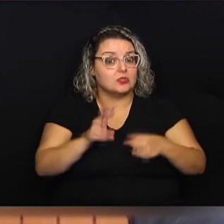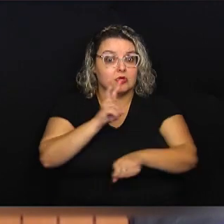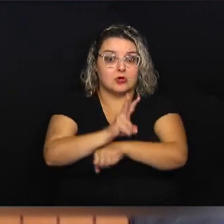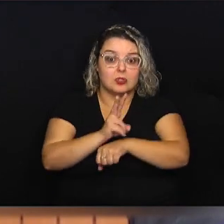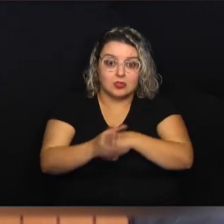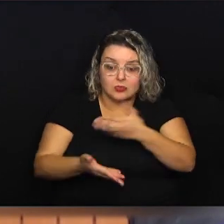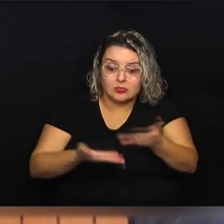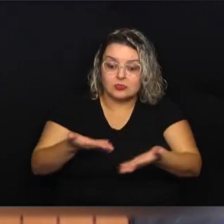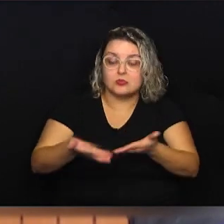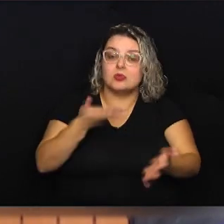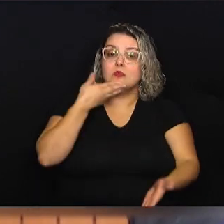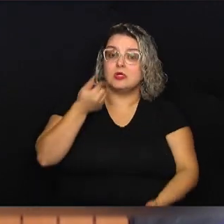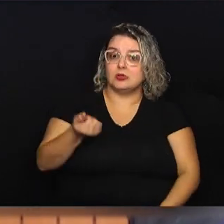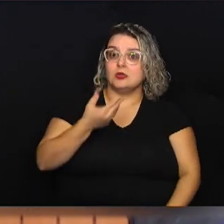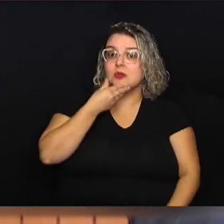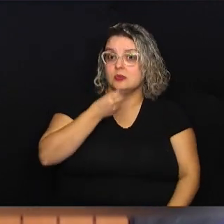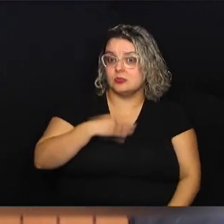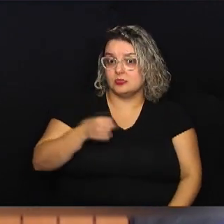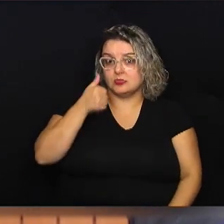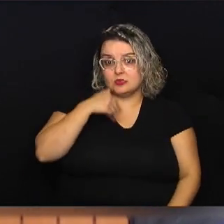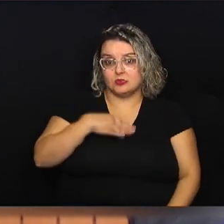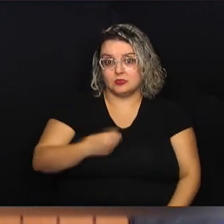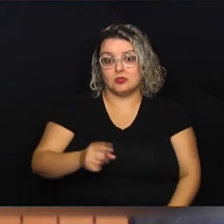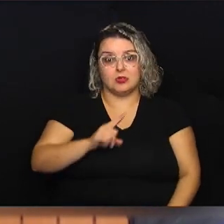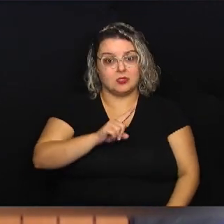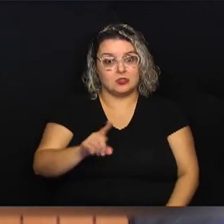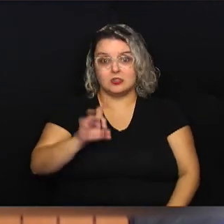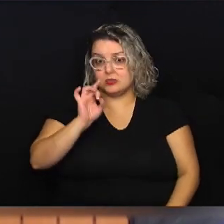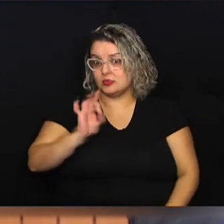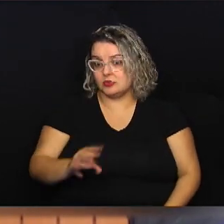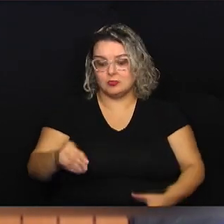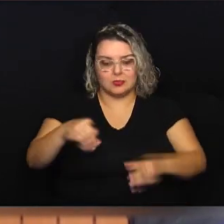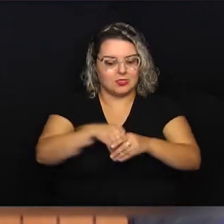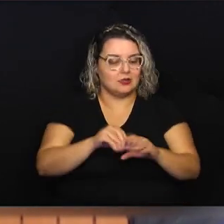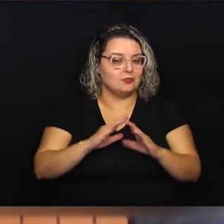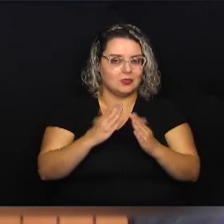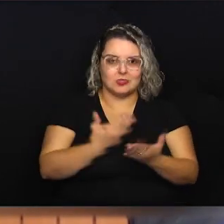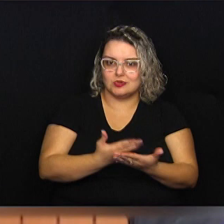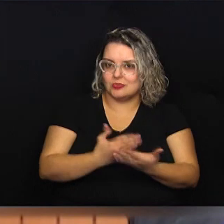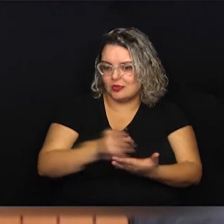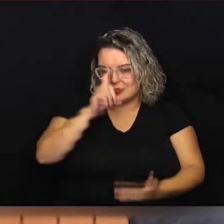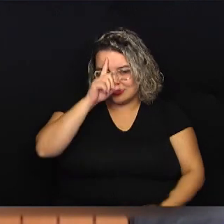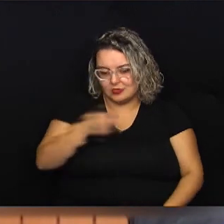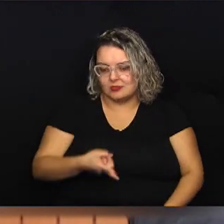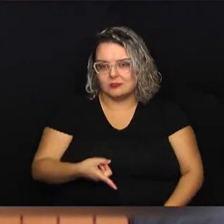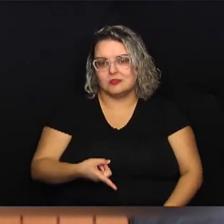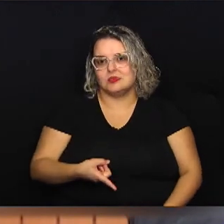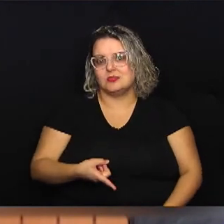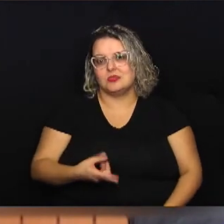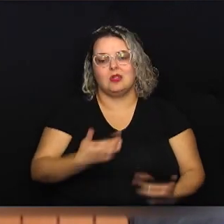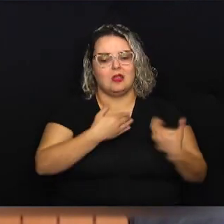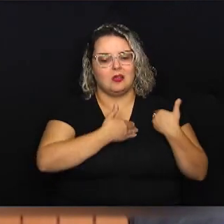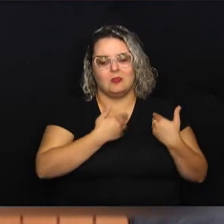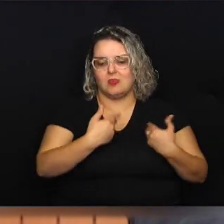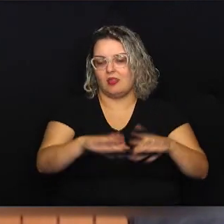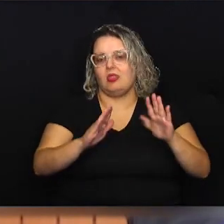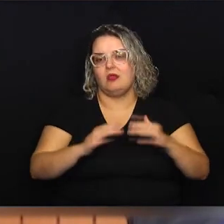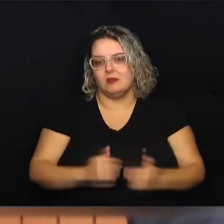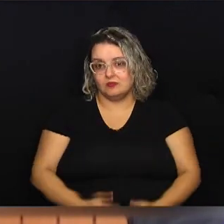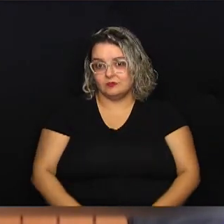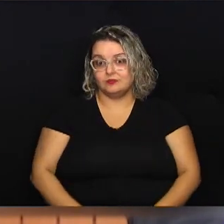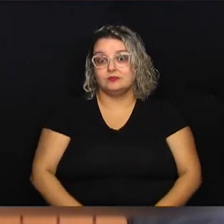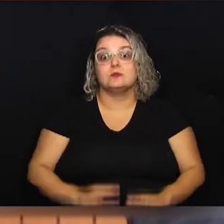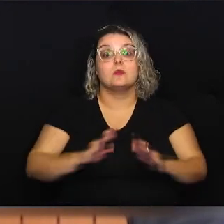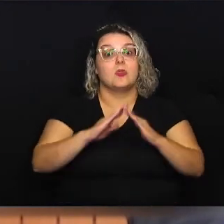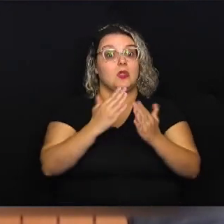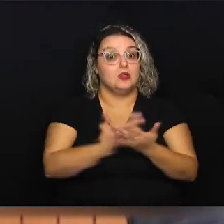filhos, a não delegar tudo somente para a escola. As escolas precisam chamar